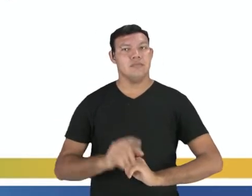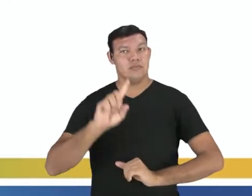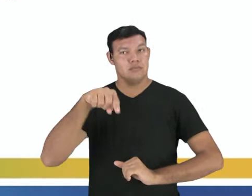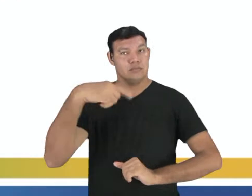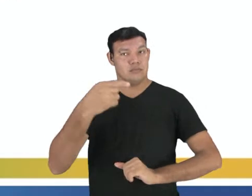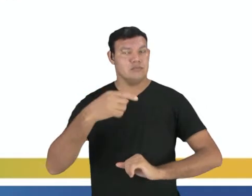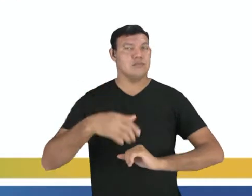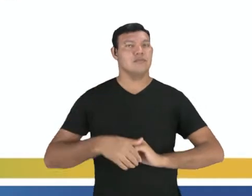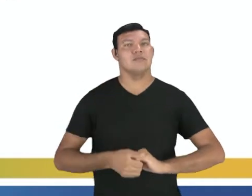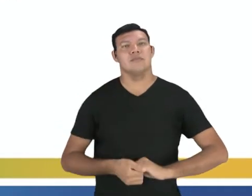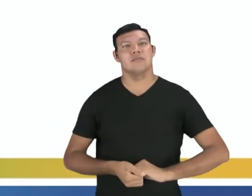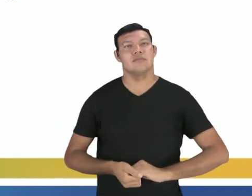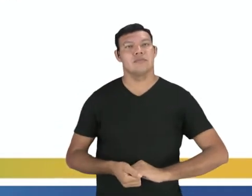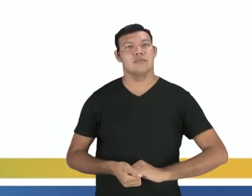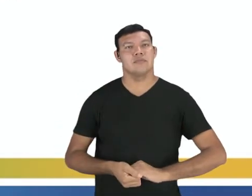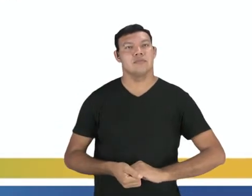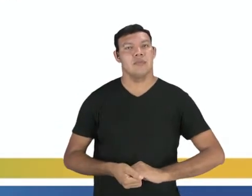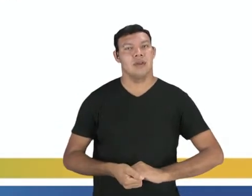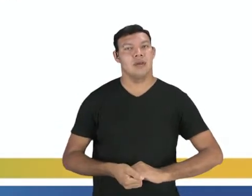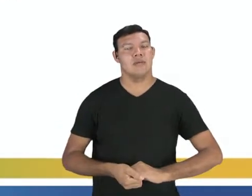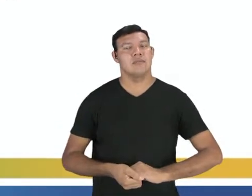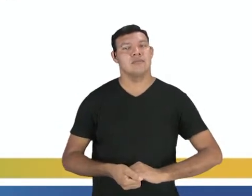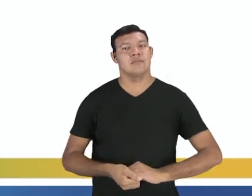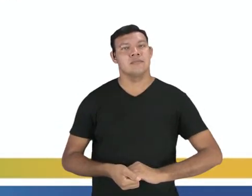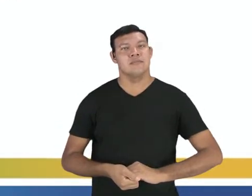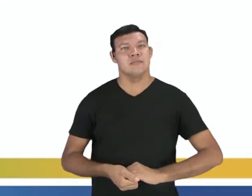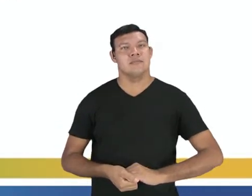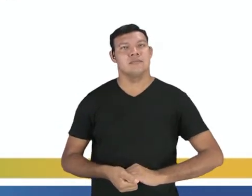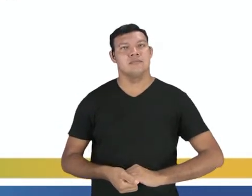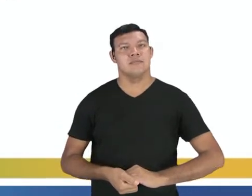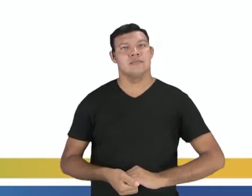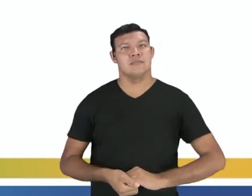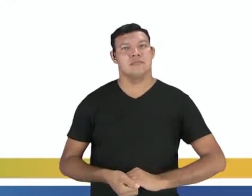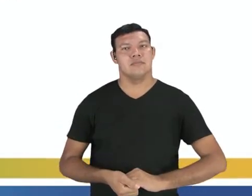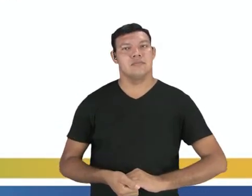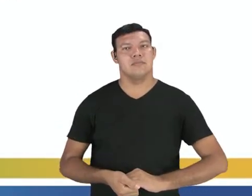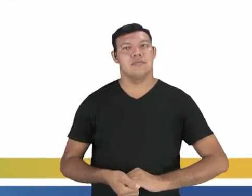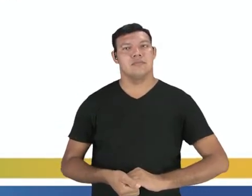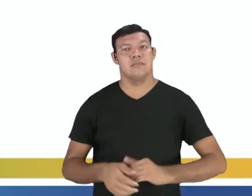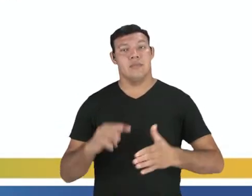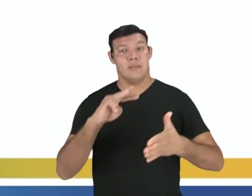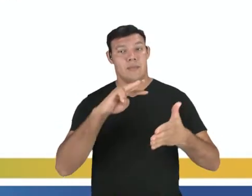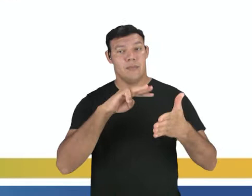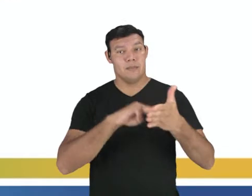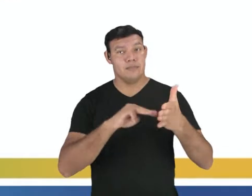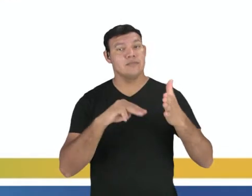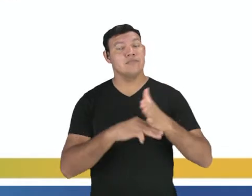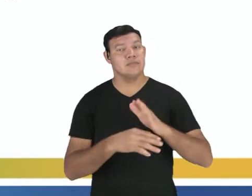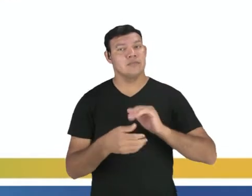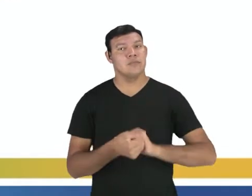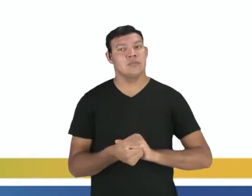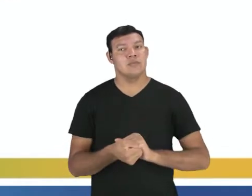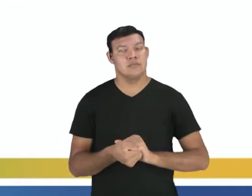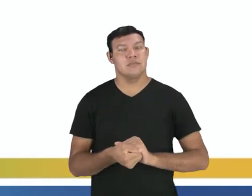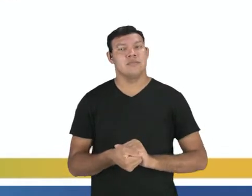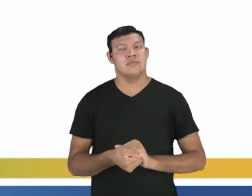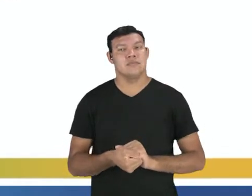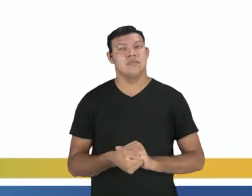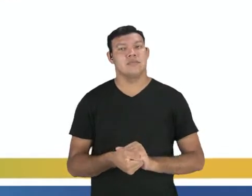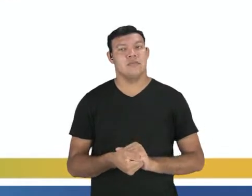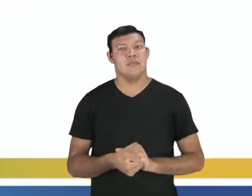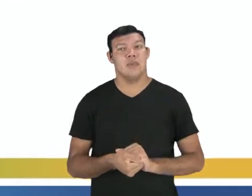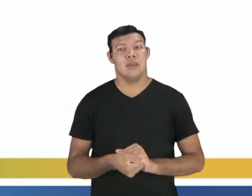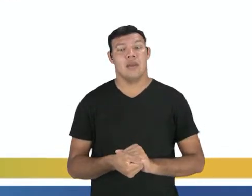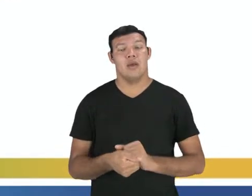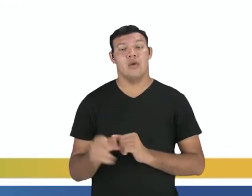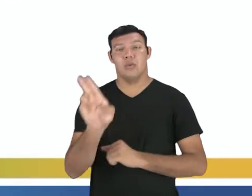Próximo, provas concretas. Outro método é trazer provas concretas. Como? É quando